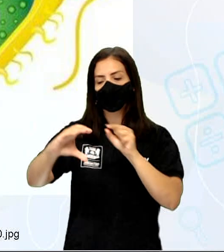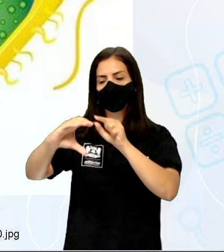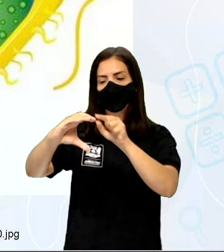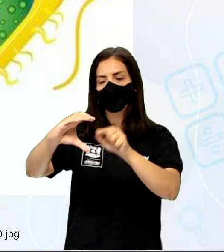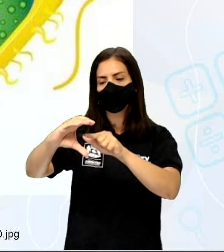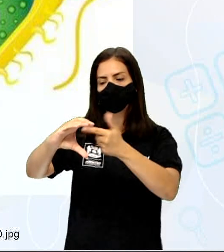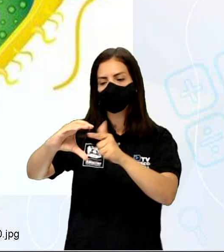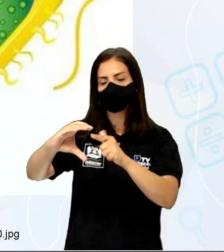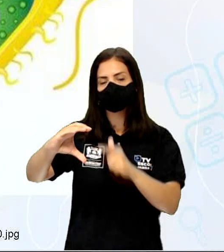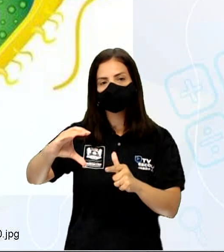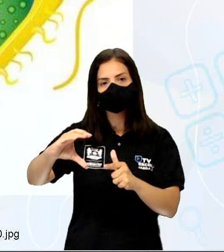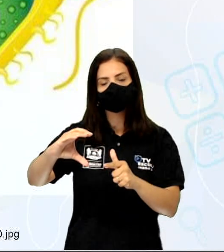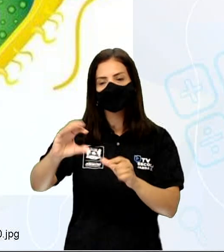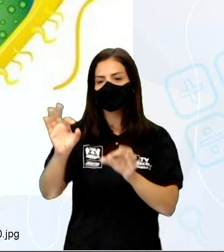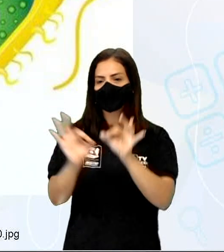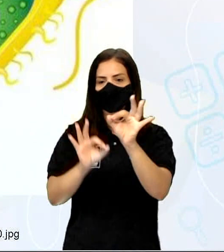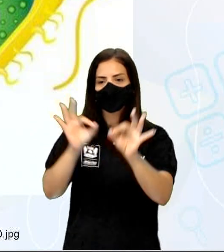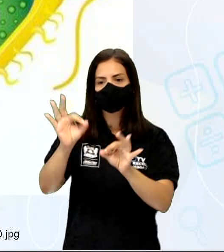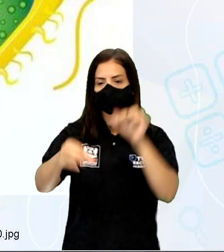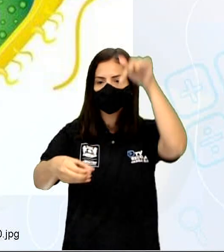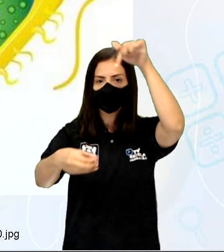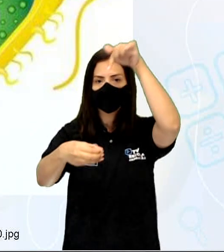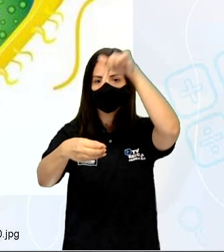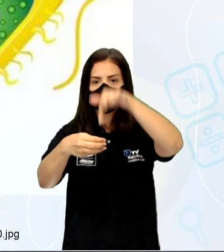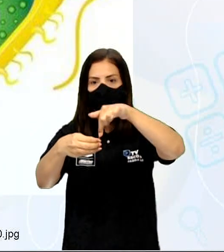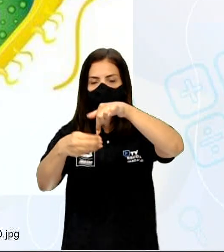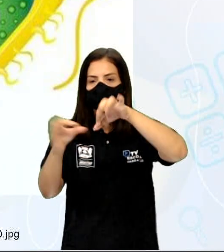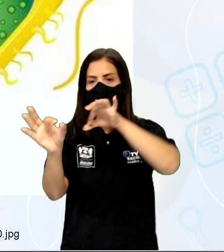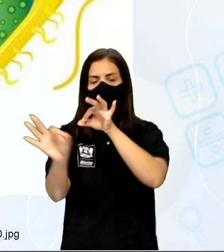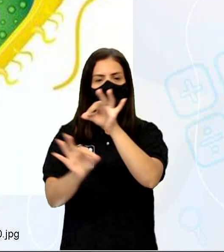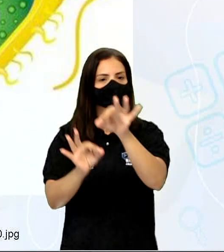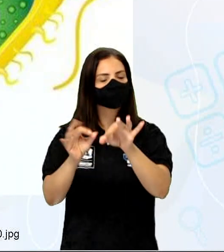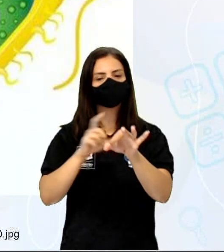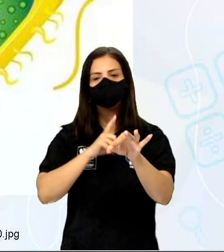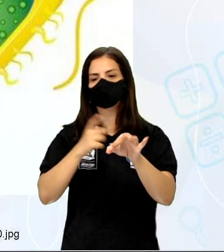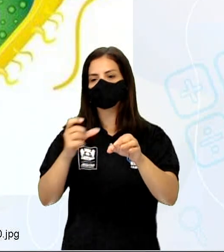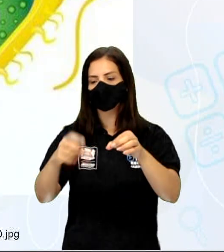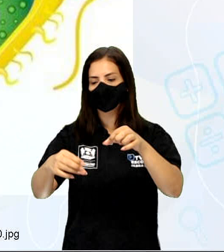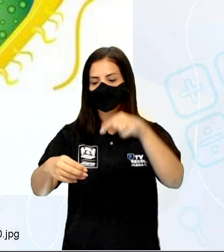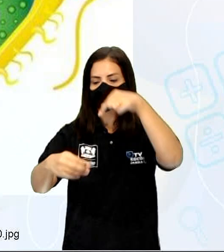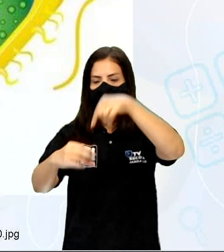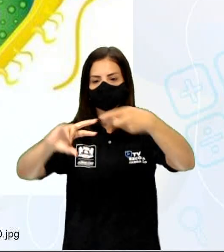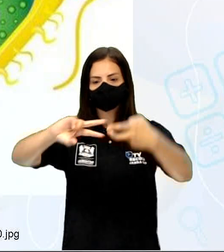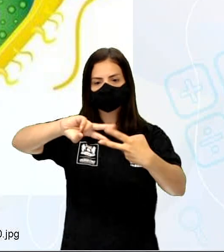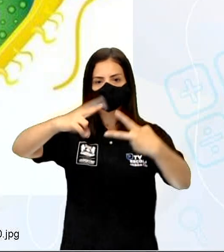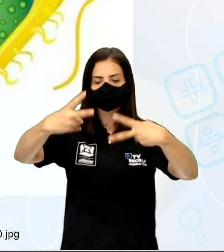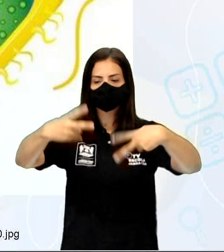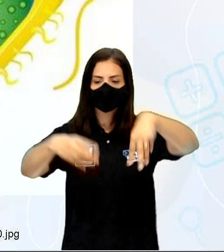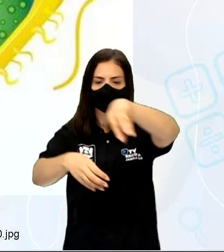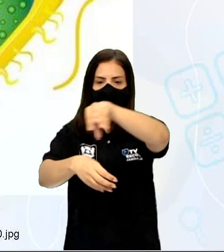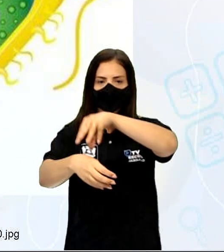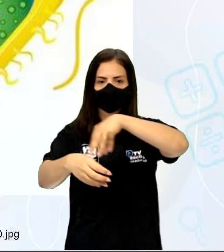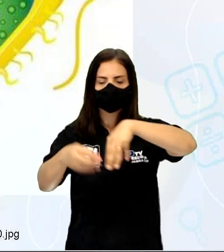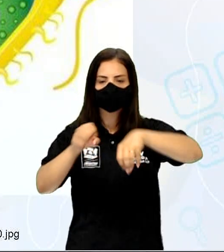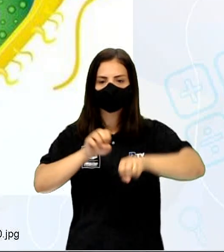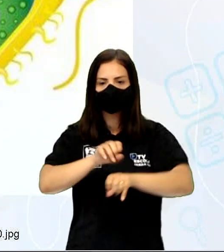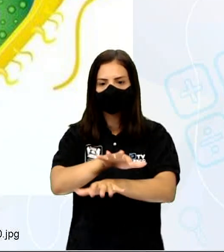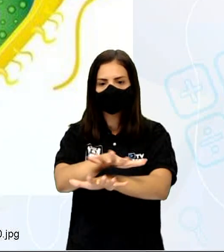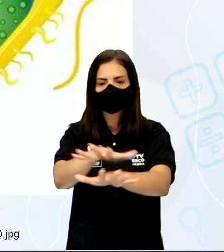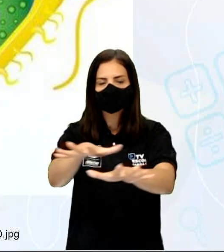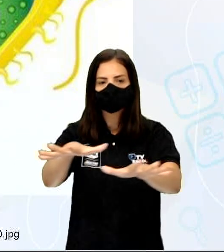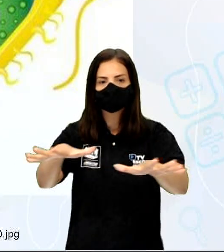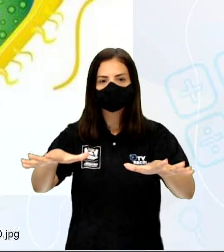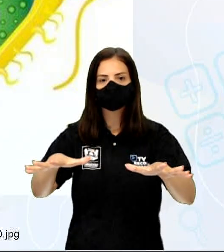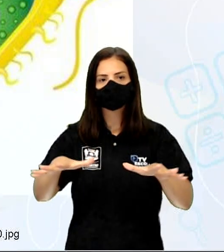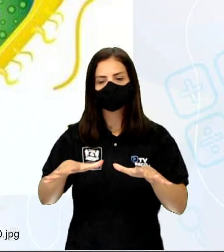núcleo organizado. Então, o seu material genético está disperso no citoplasma. Enquanto os organismos eucariontes